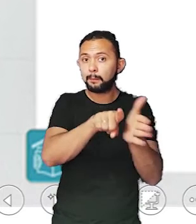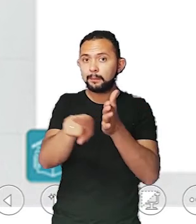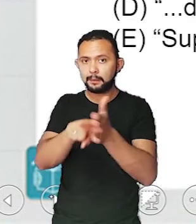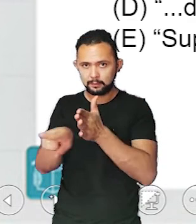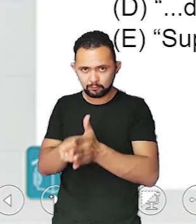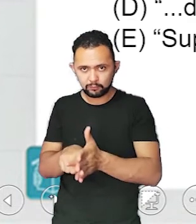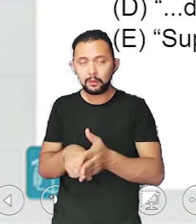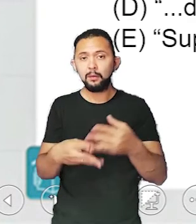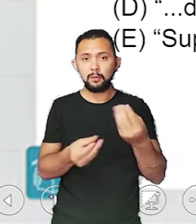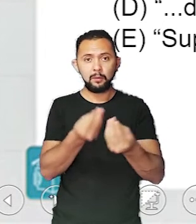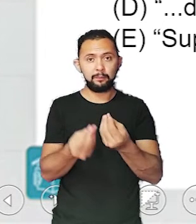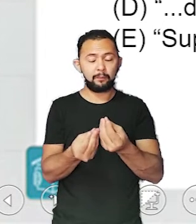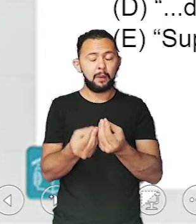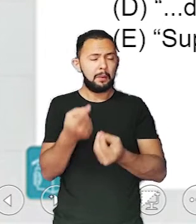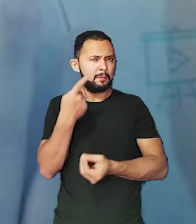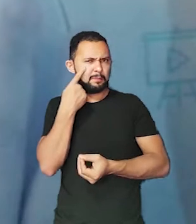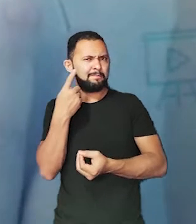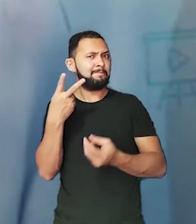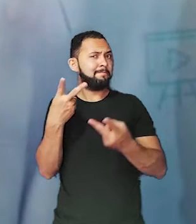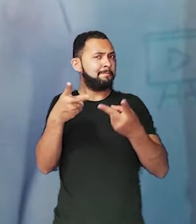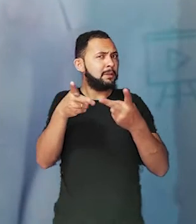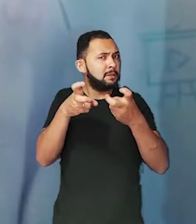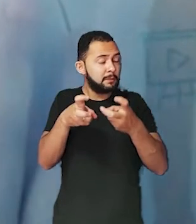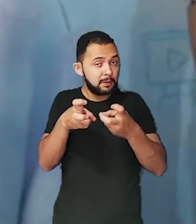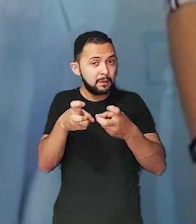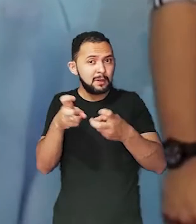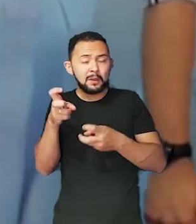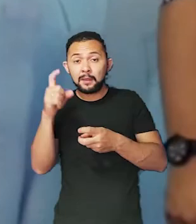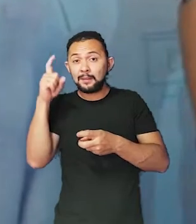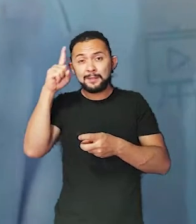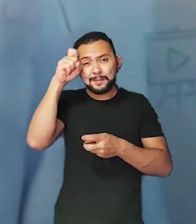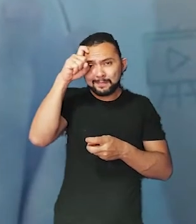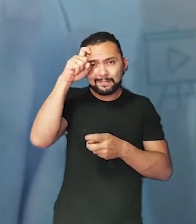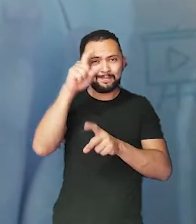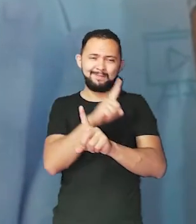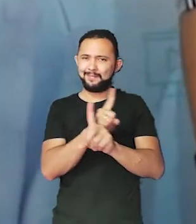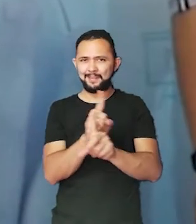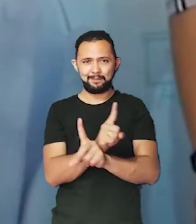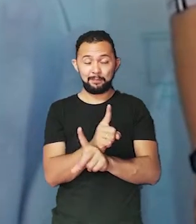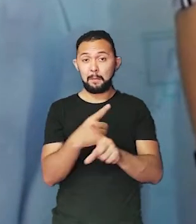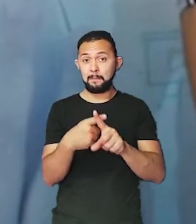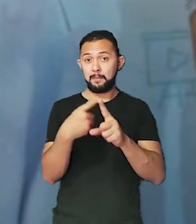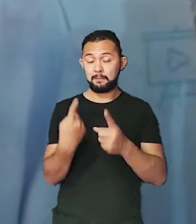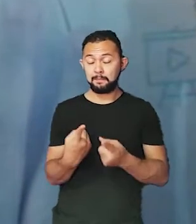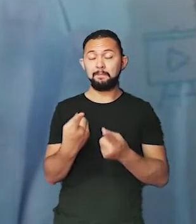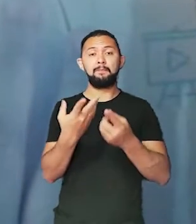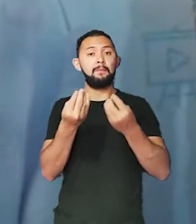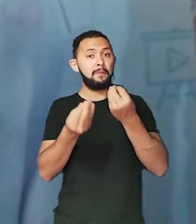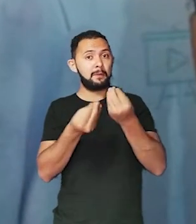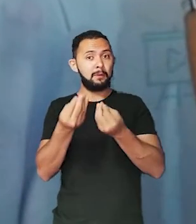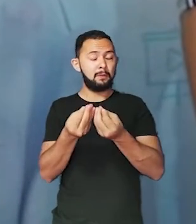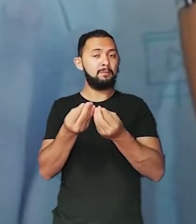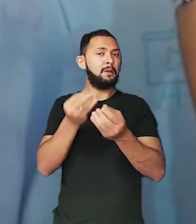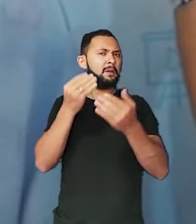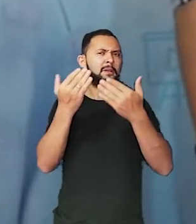agora. E nas questões vocês vão ver que o negócio não é bicho de 7 cabeças, certo? As questões dos editais que vocês vão